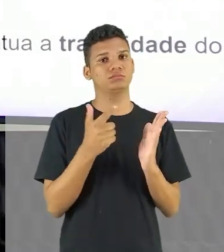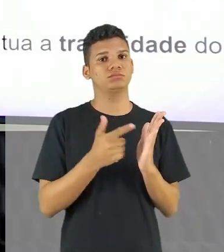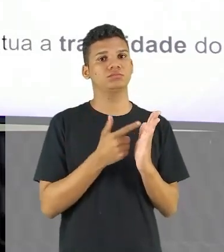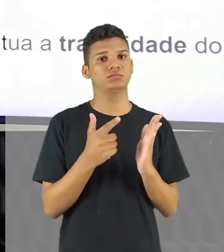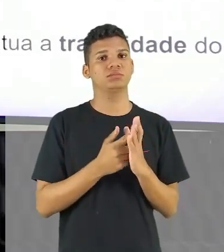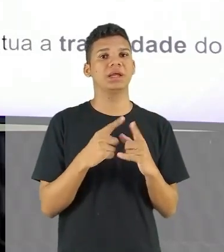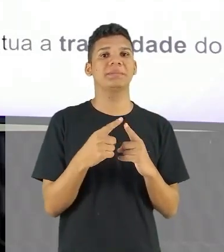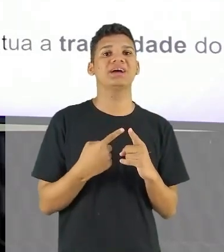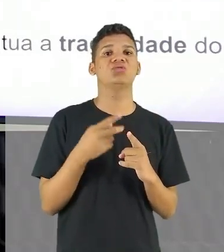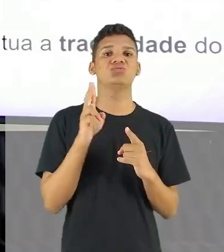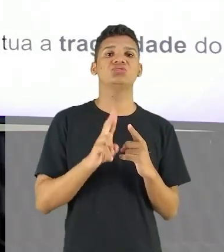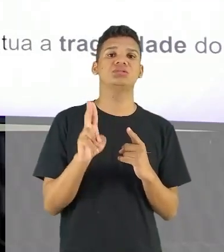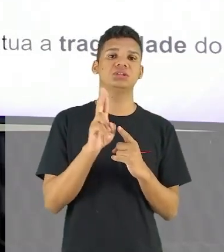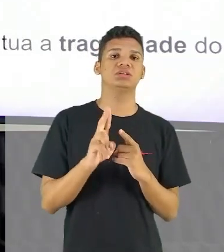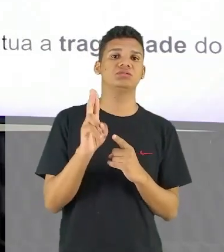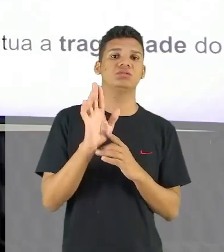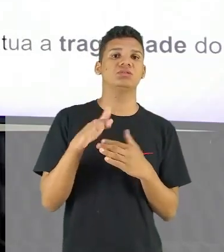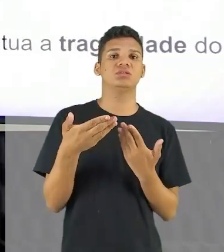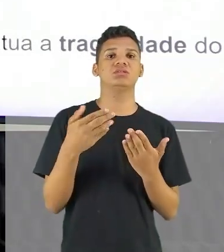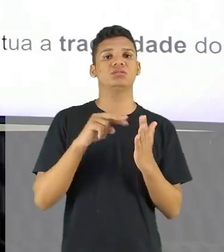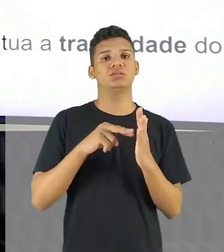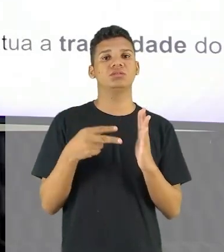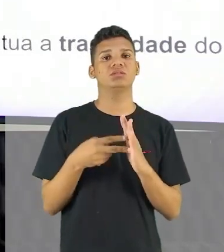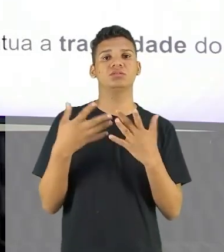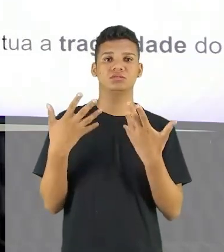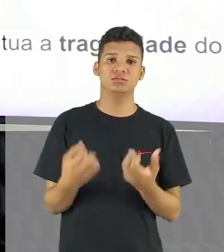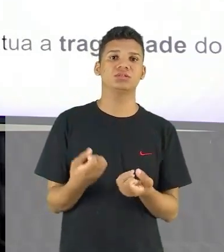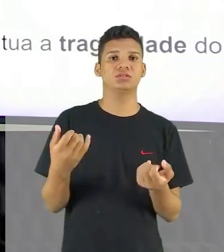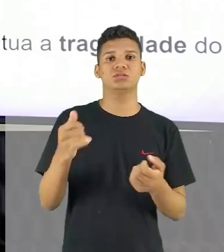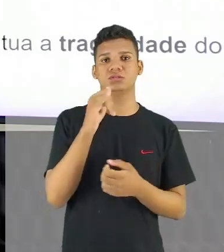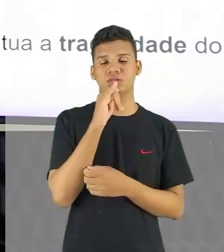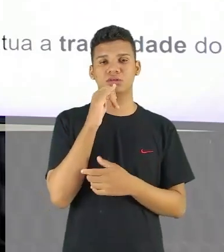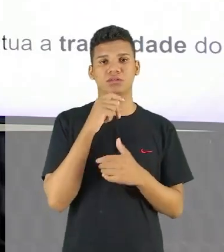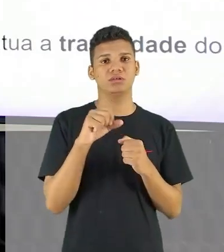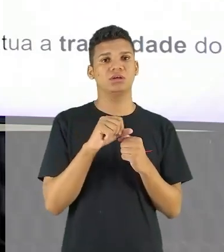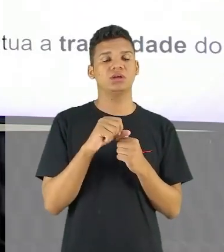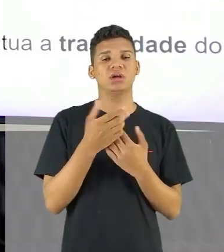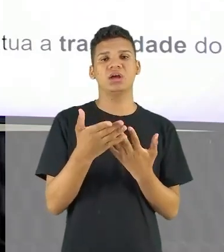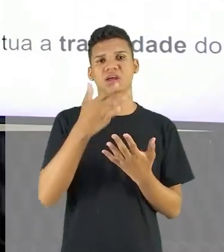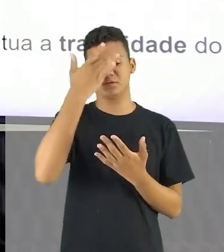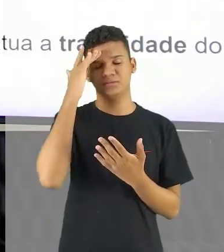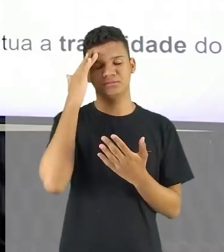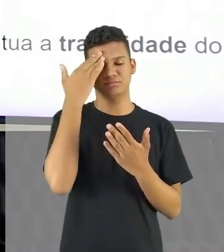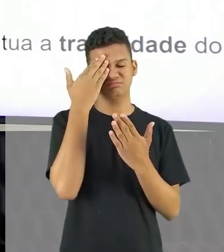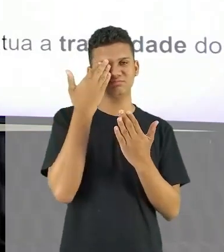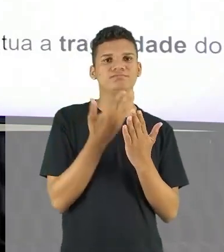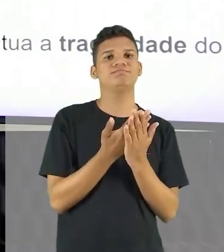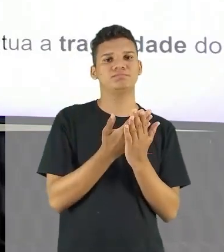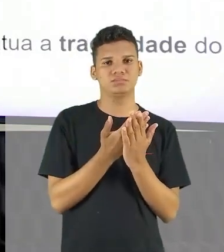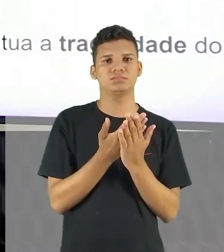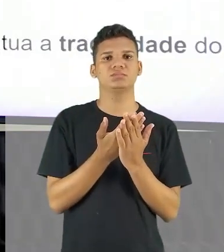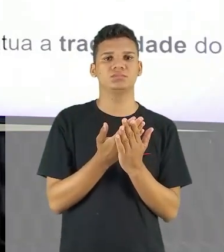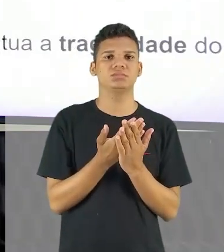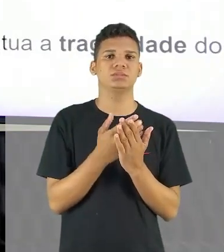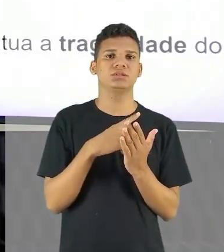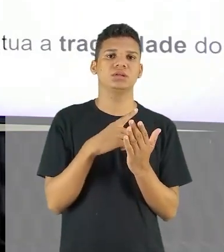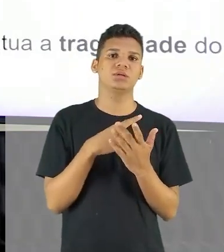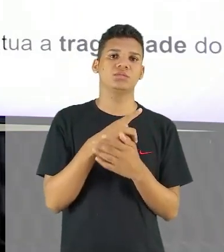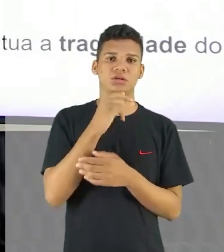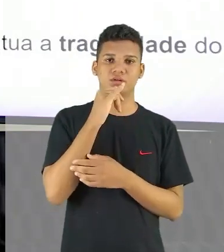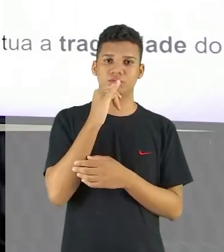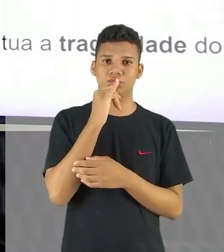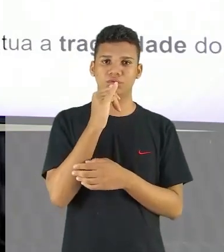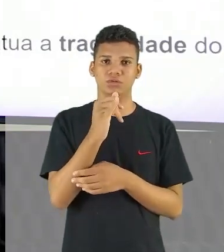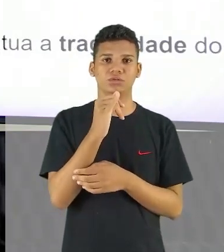do tom de convencimento para fazer o leitor acreditar na astúcia do pai